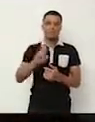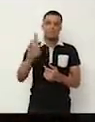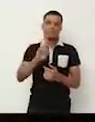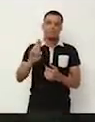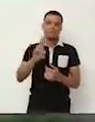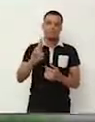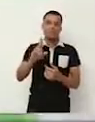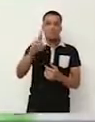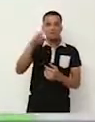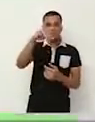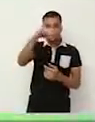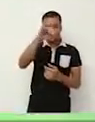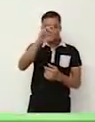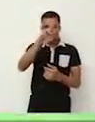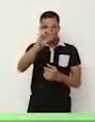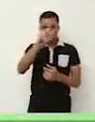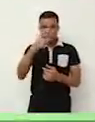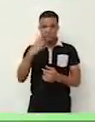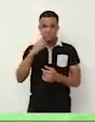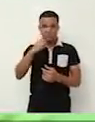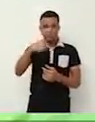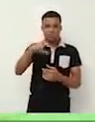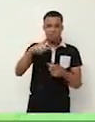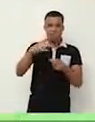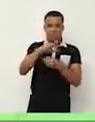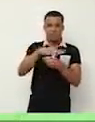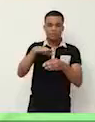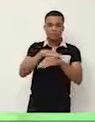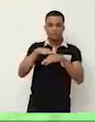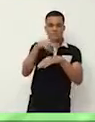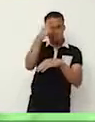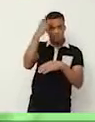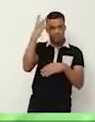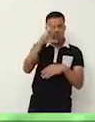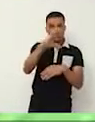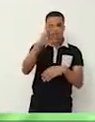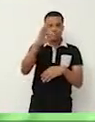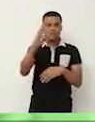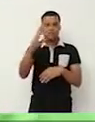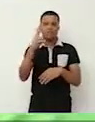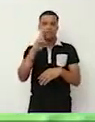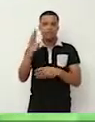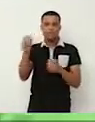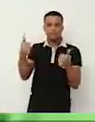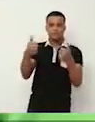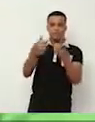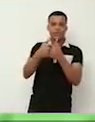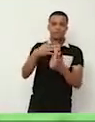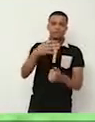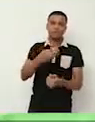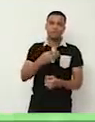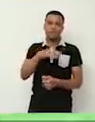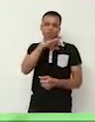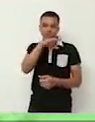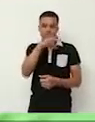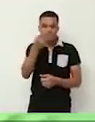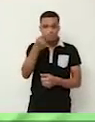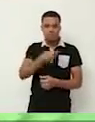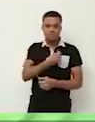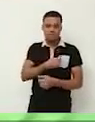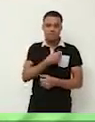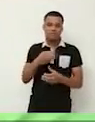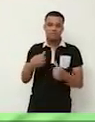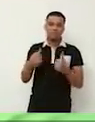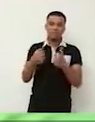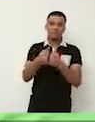dinheiro. Dr. Marcos Vinícius foi ao JK conversar com uma moradora para ver de perto a triste rotina de quem vive no